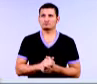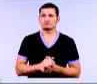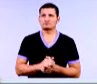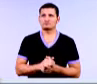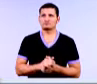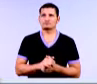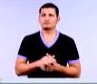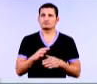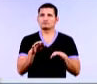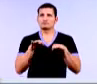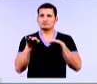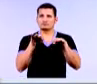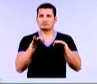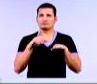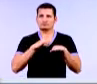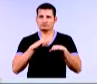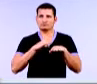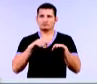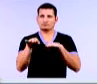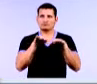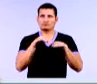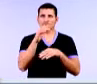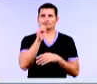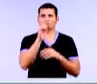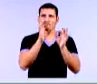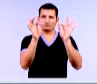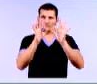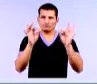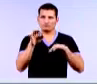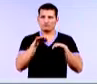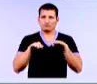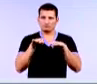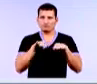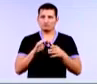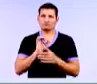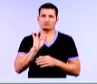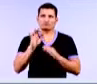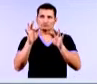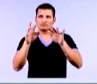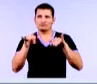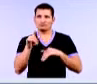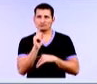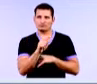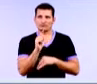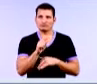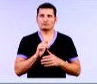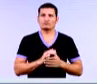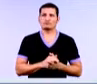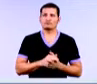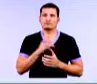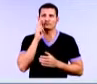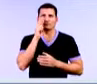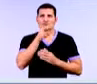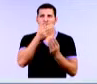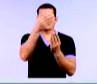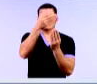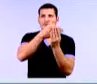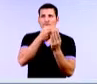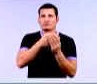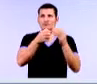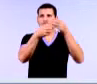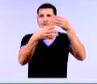padrão, que o Eclipse já deixa, e mandamos finalizar. Olha aqui, o projeto 3 já